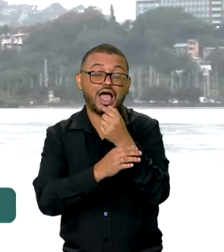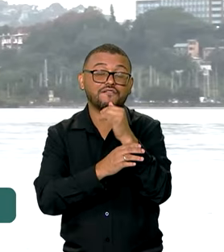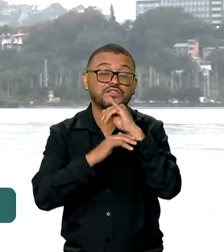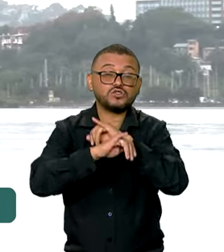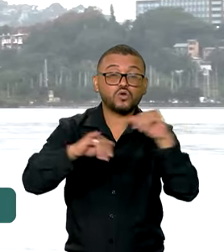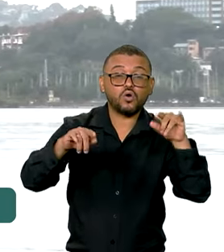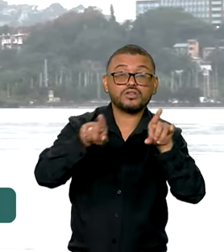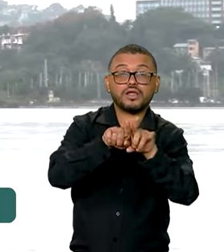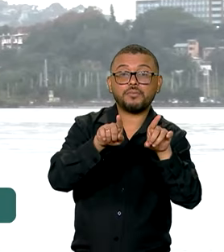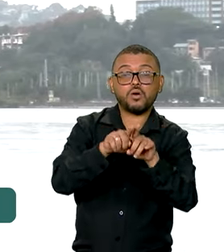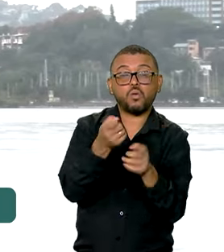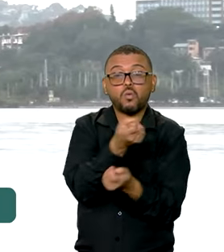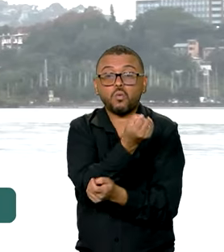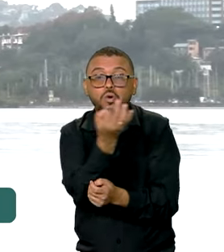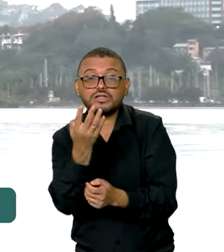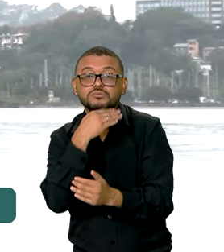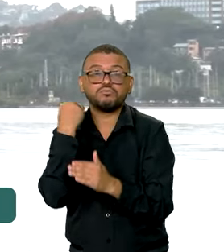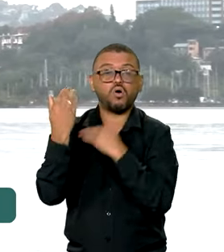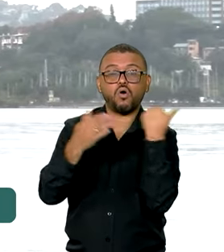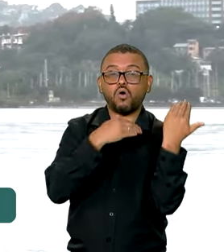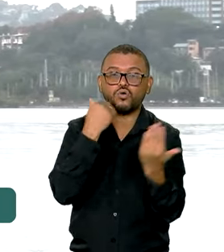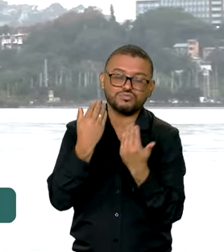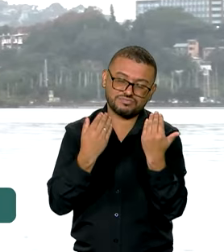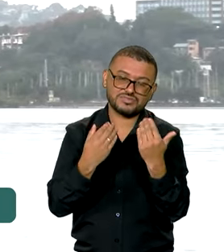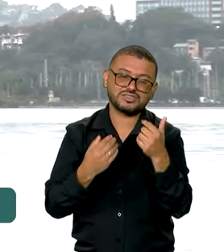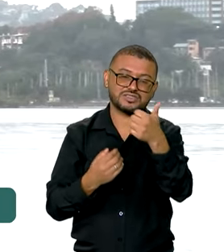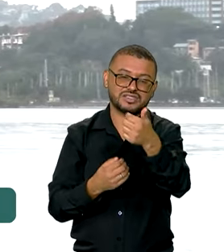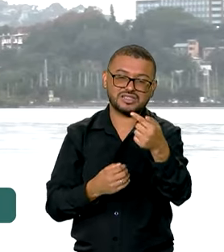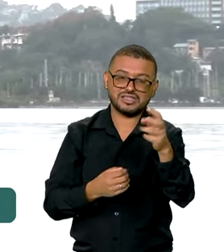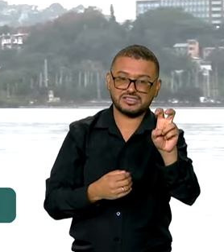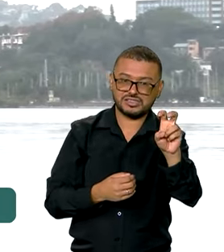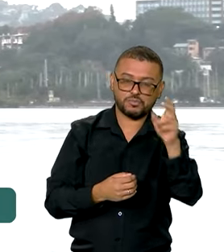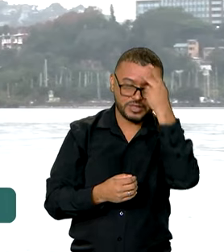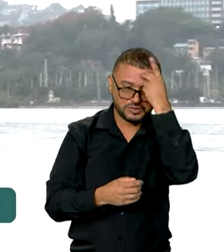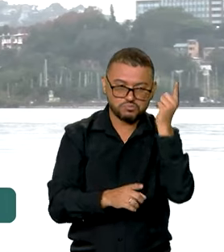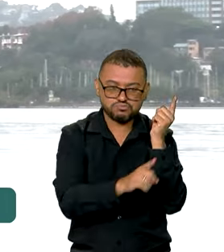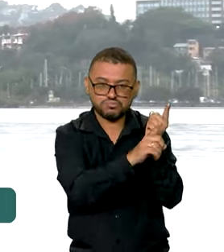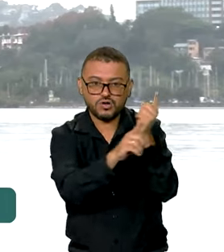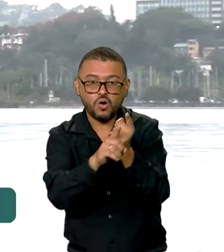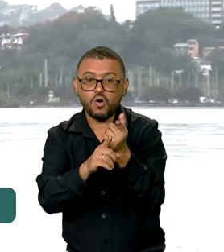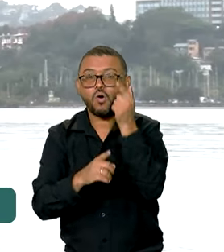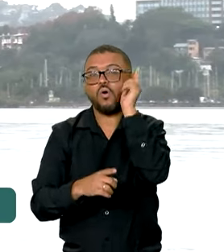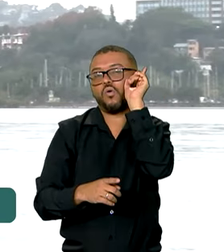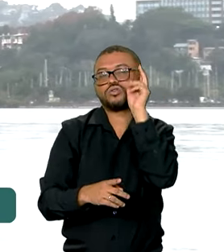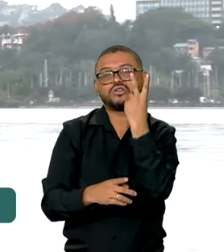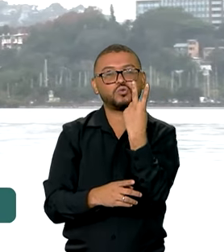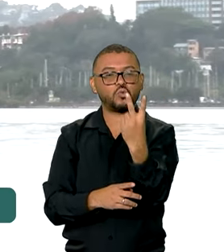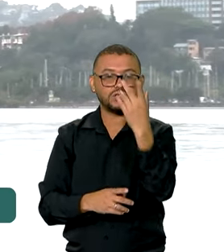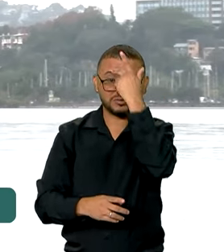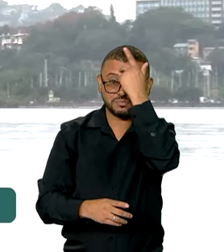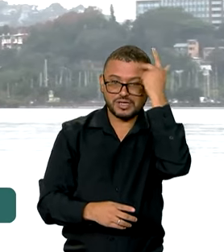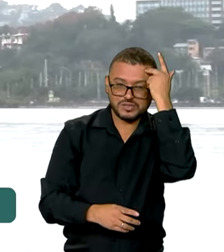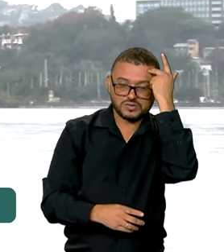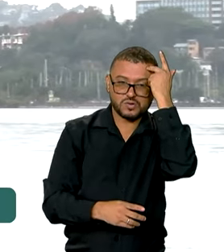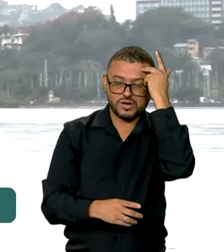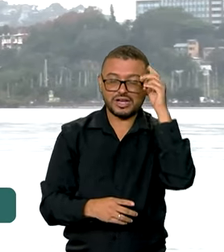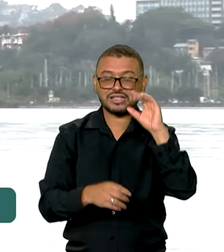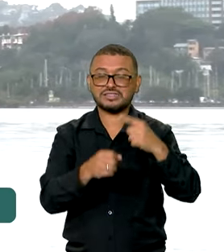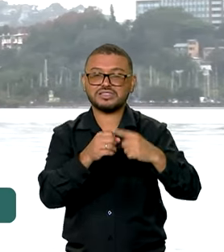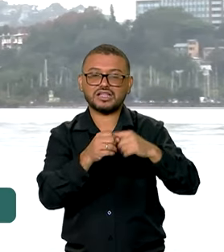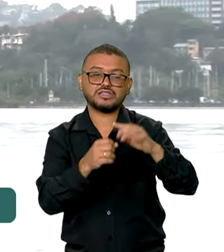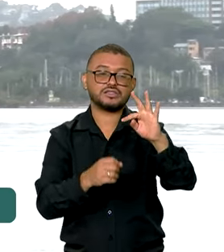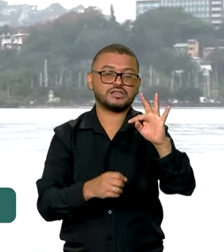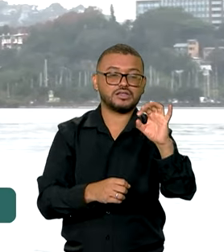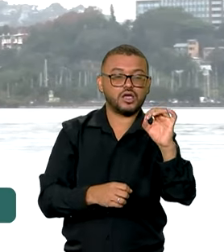atualizou o número de mortos, que subiu para 175. Ontem, dois corpos foram encontrados nas cidades de Teutônia